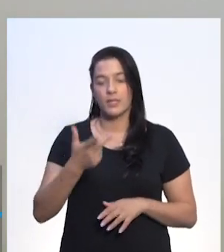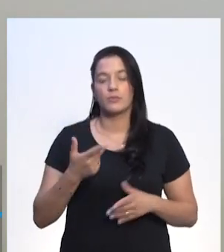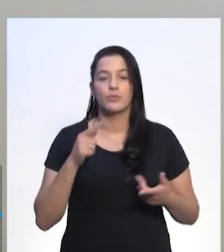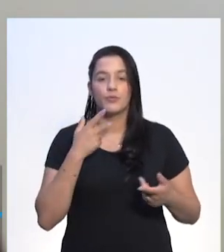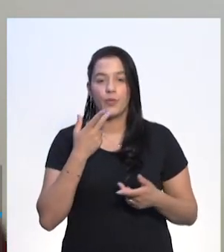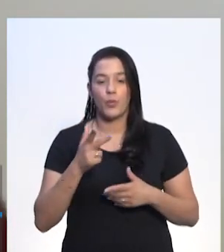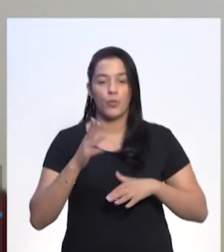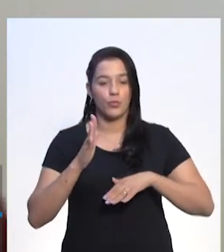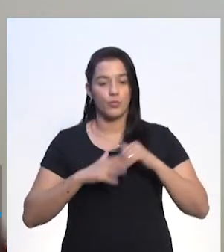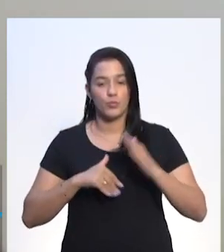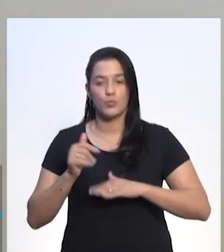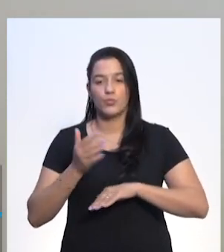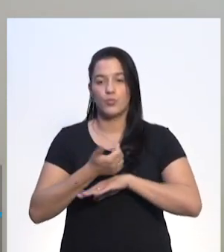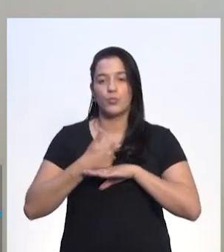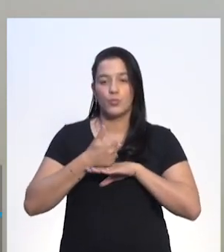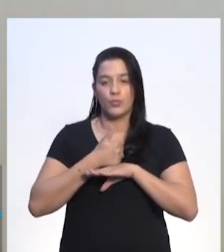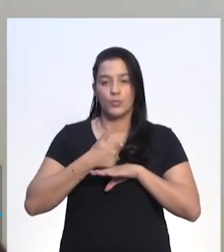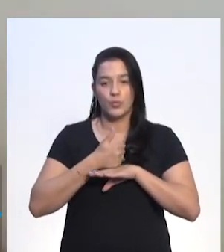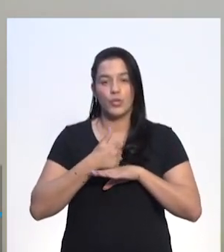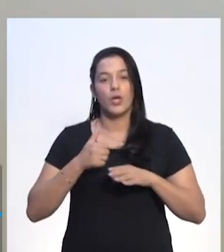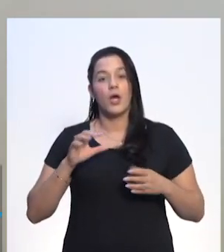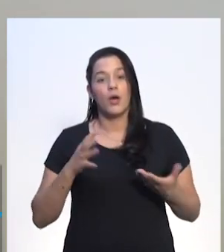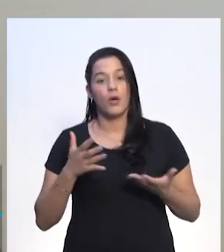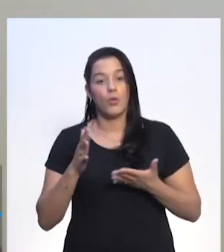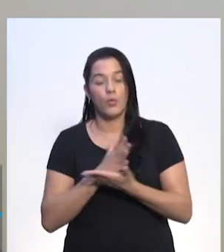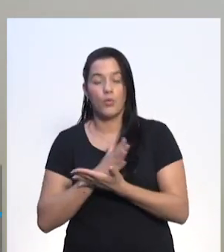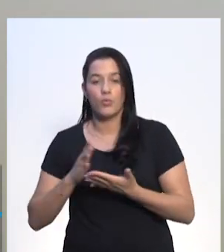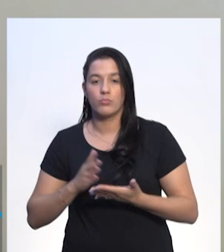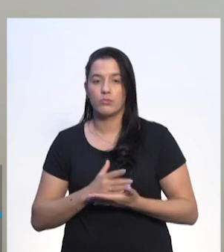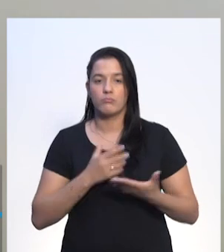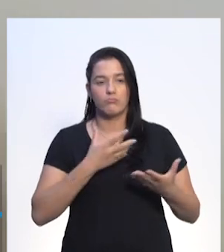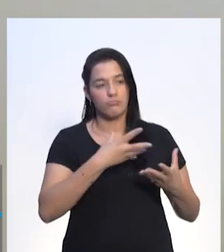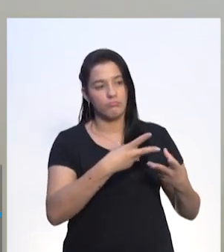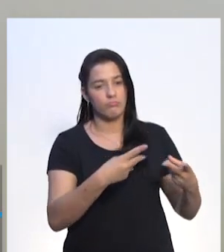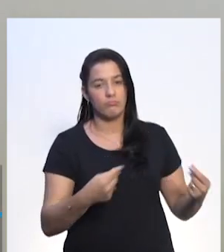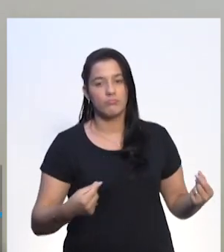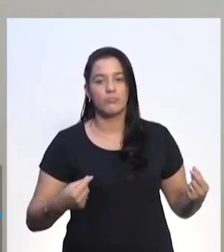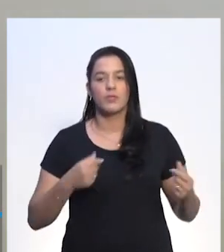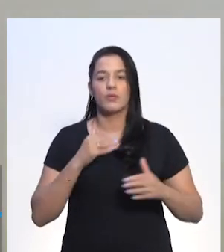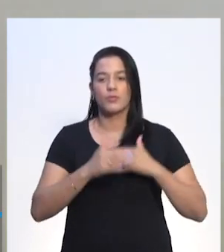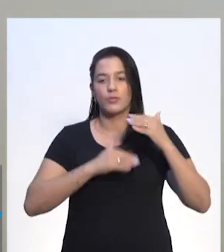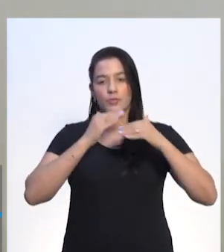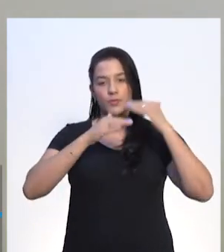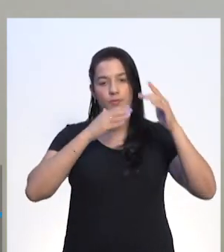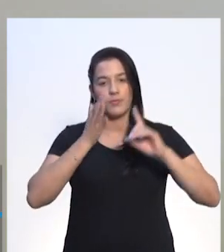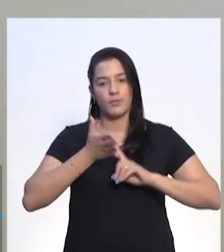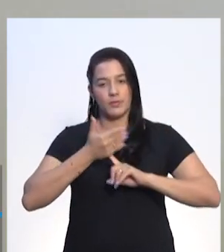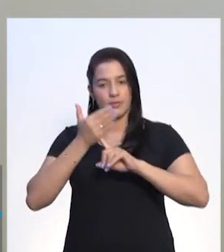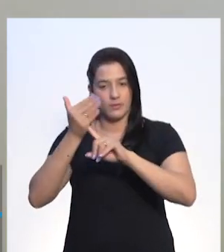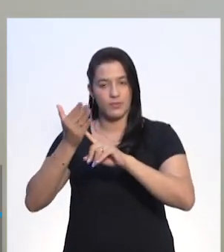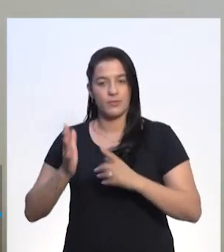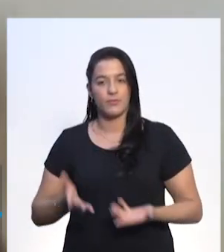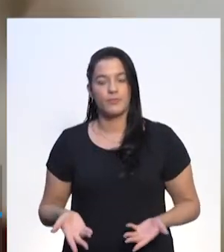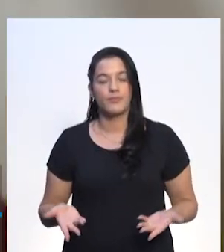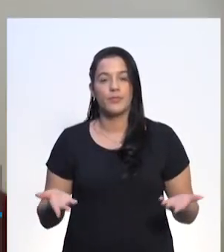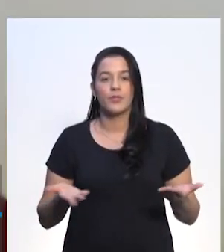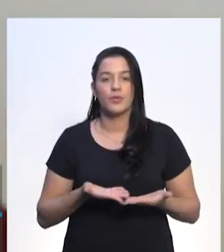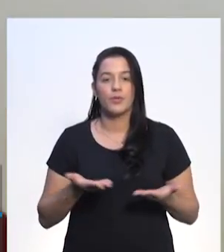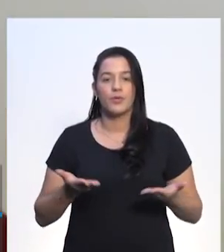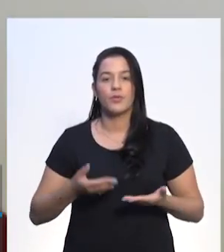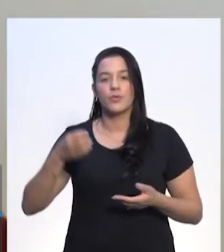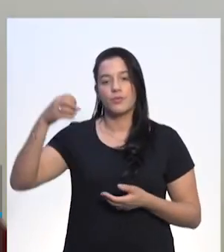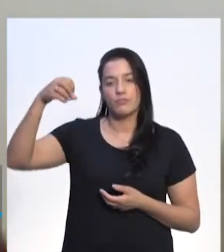perceber como, ao longo do tempo, algumas profissões deixaram de existir por causa do desenvolvimento das tecnologias, né? Então, o acendedor